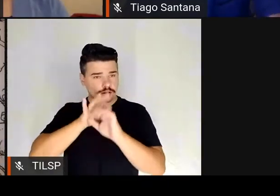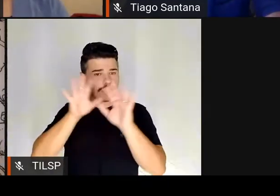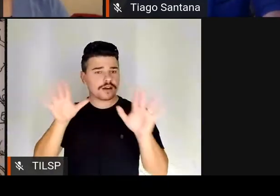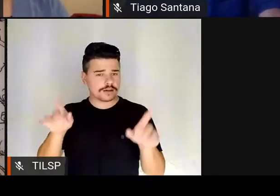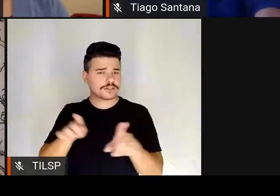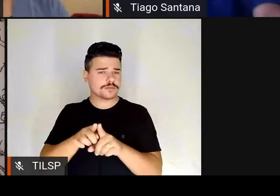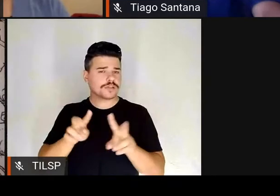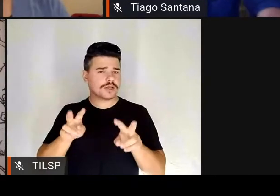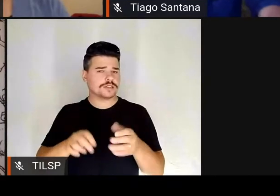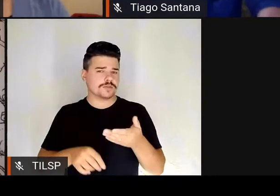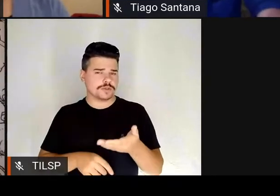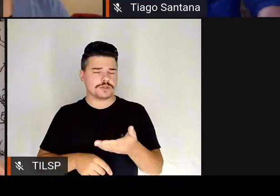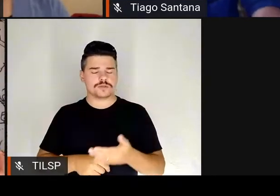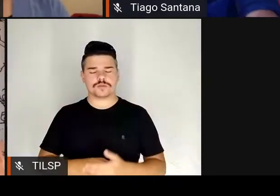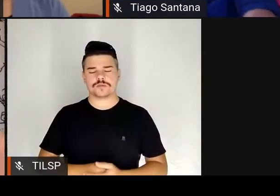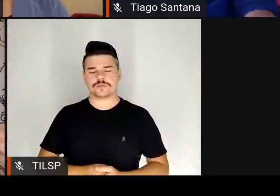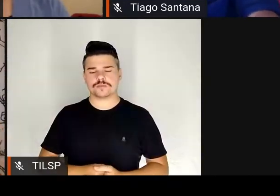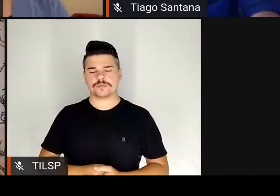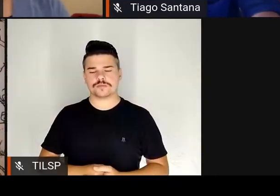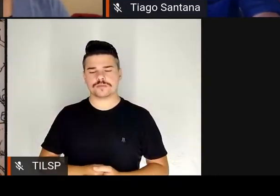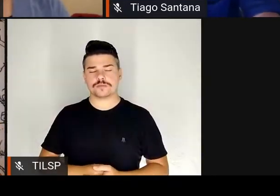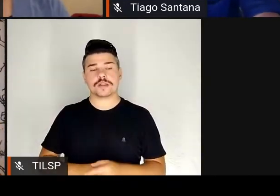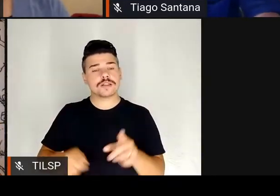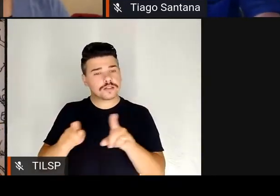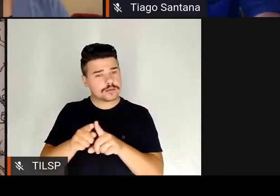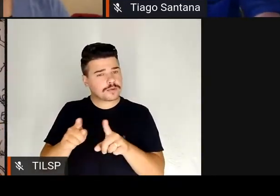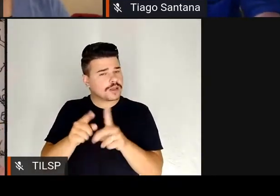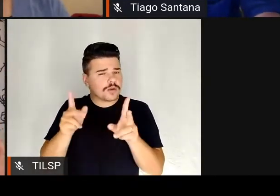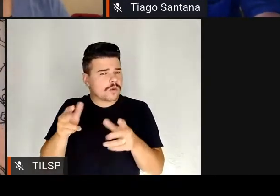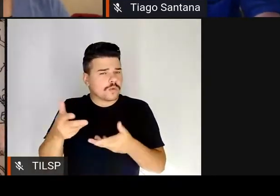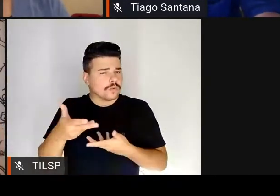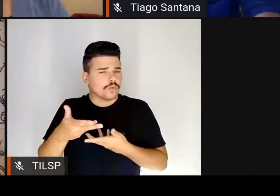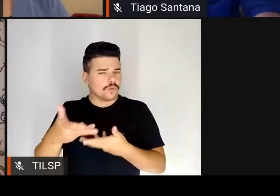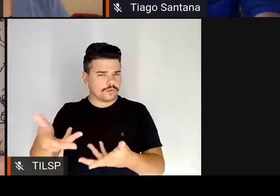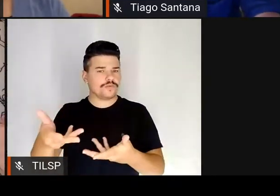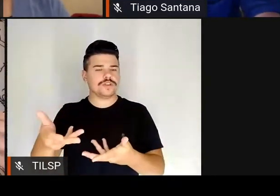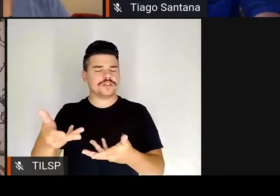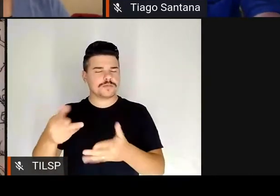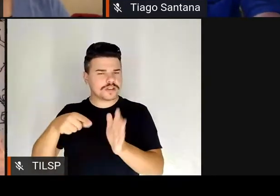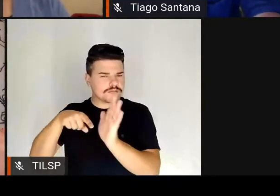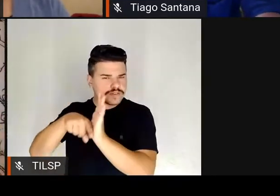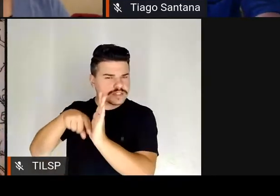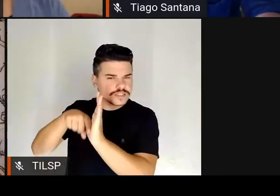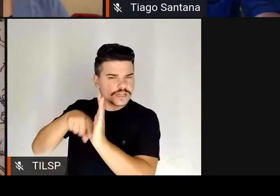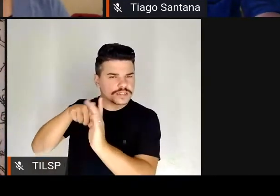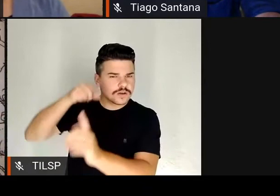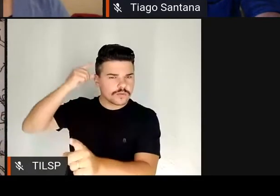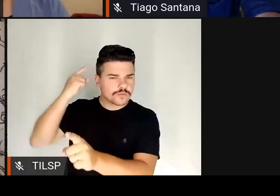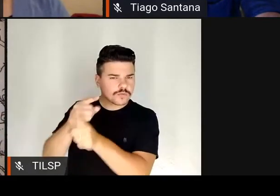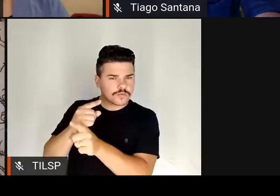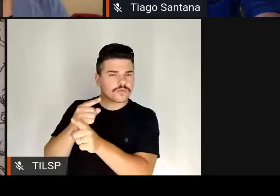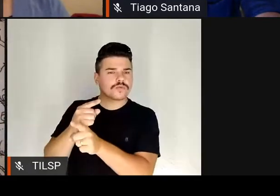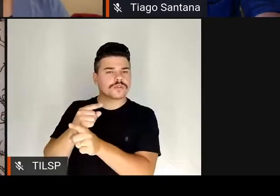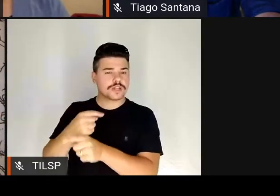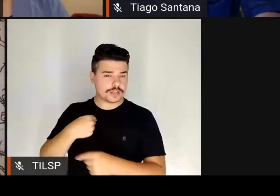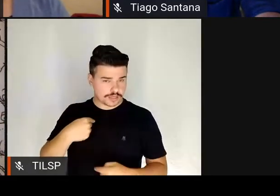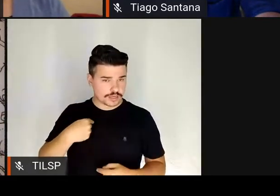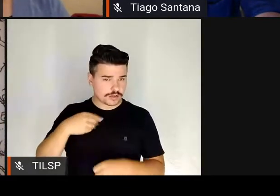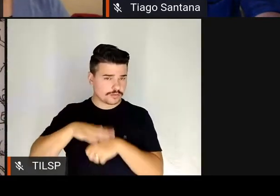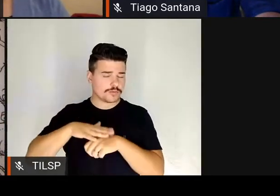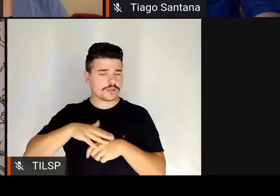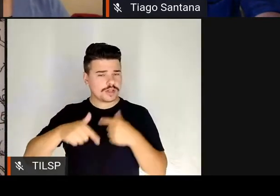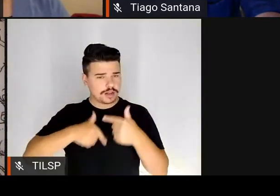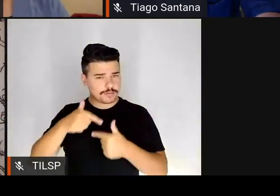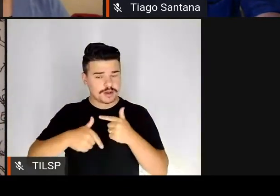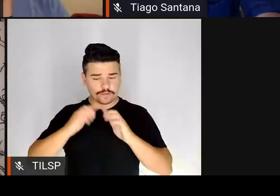também é um convite a uma investigação mais profunda, assim, eu trabalho praticamente só no